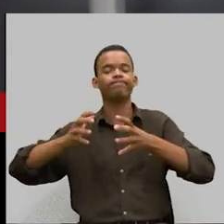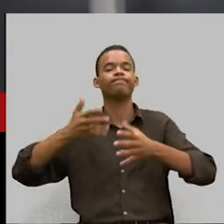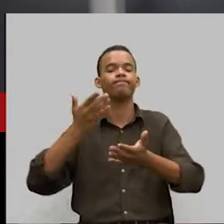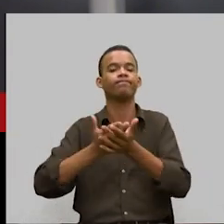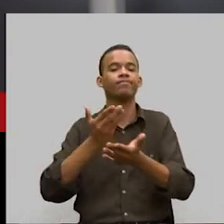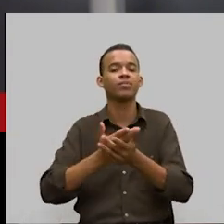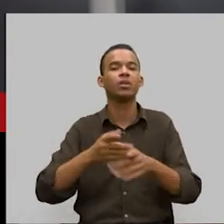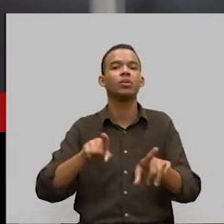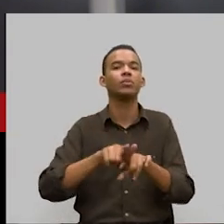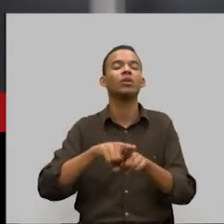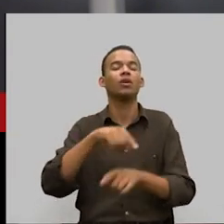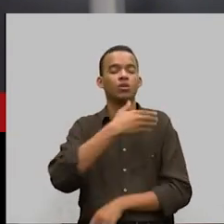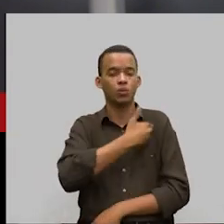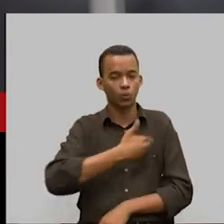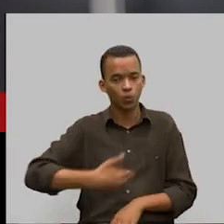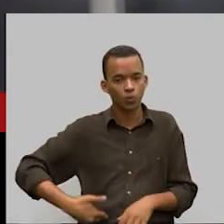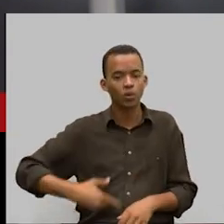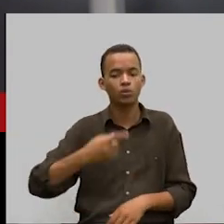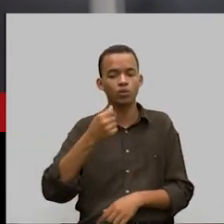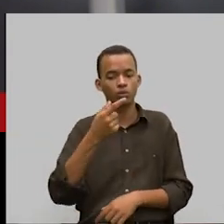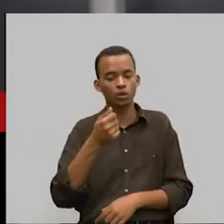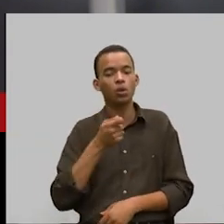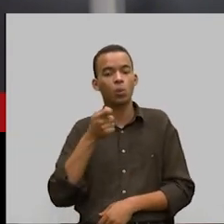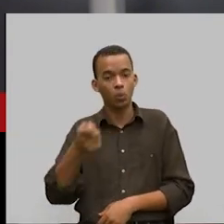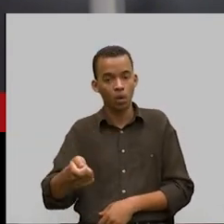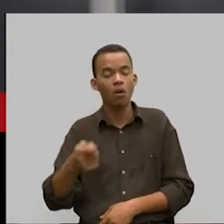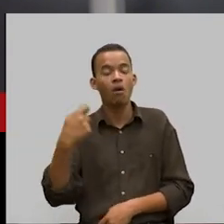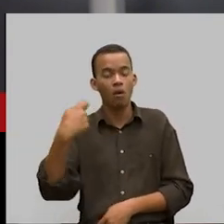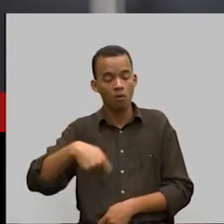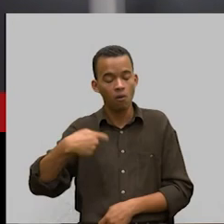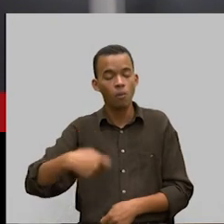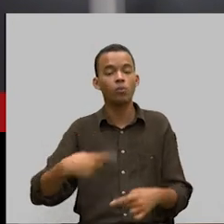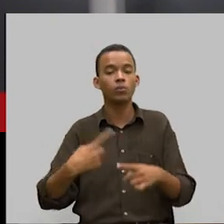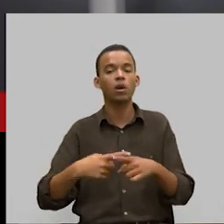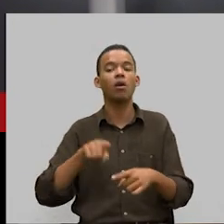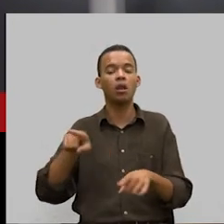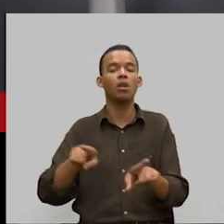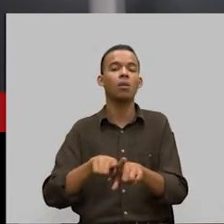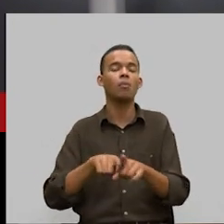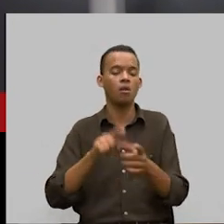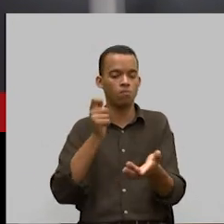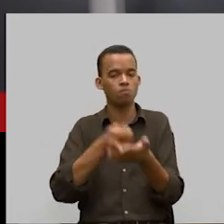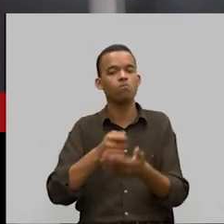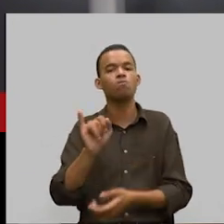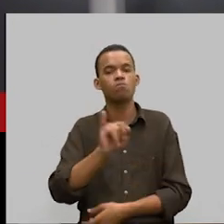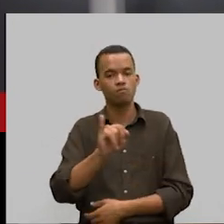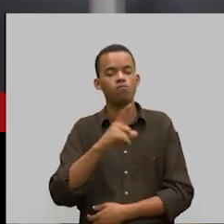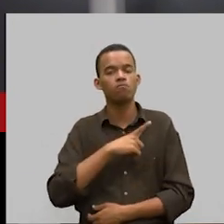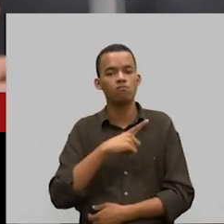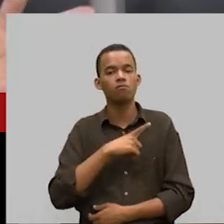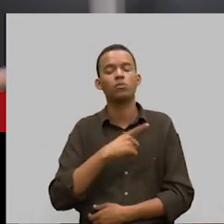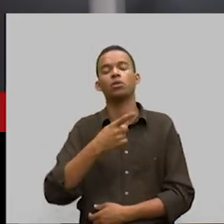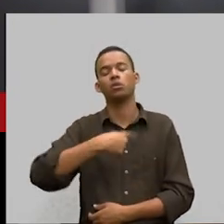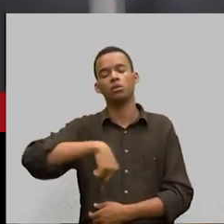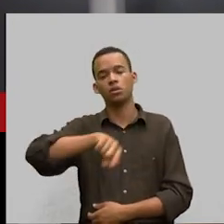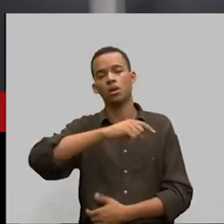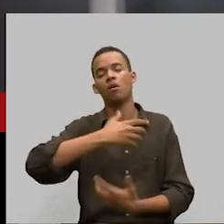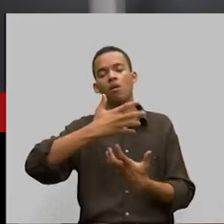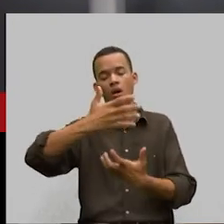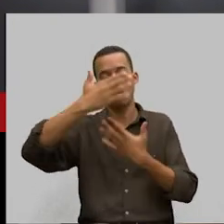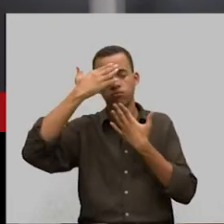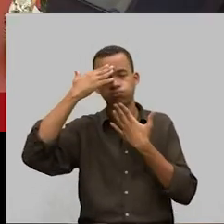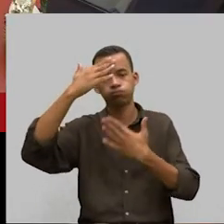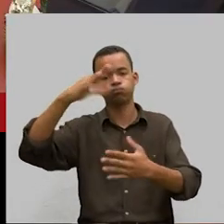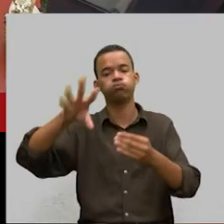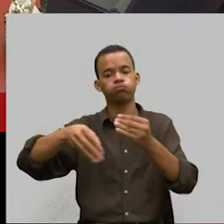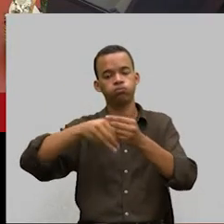também é público O dinheiro sai do bolso de cada um eu fico muito feliz gostaria de reiterar a gratidão por espaços como esse eu